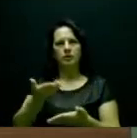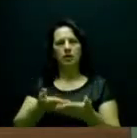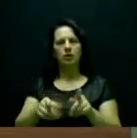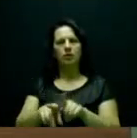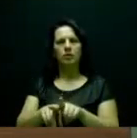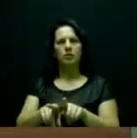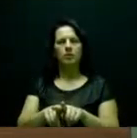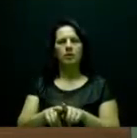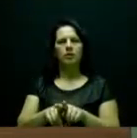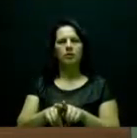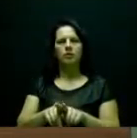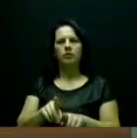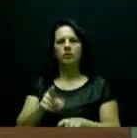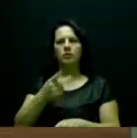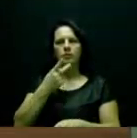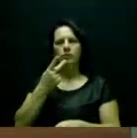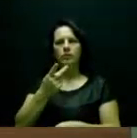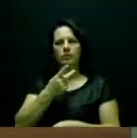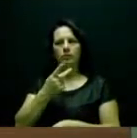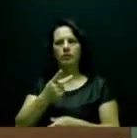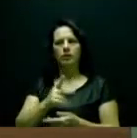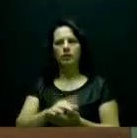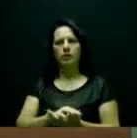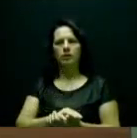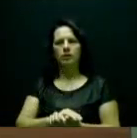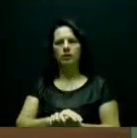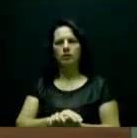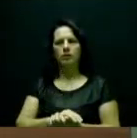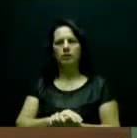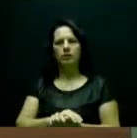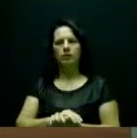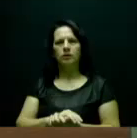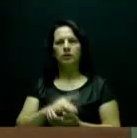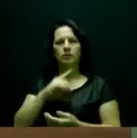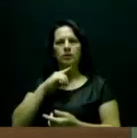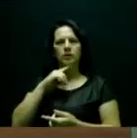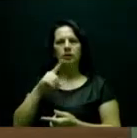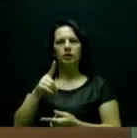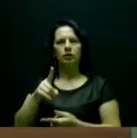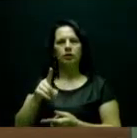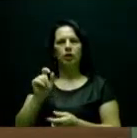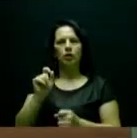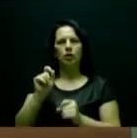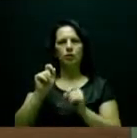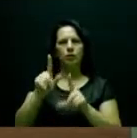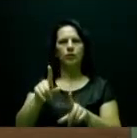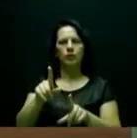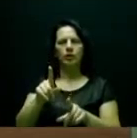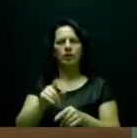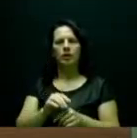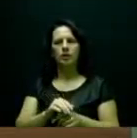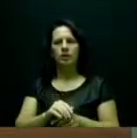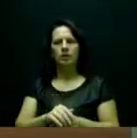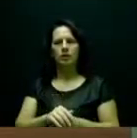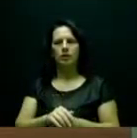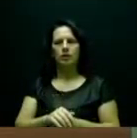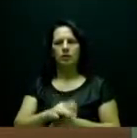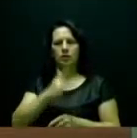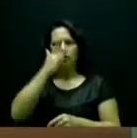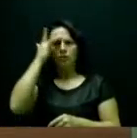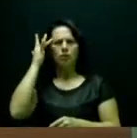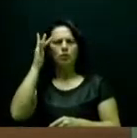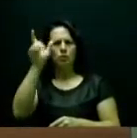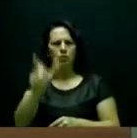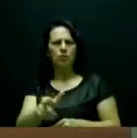E a gente tem falado muito que ninguém ataca pedra, né, ataca pedra em árvore que não dá bons